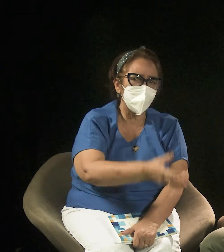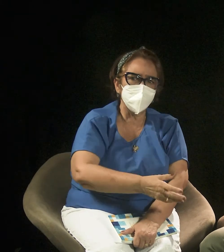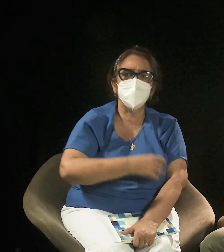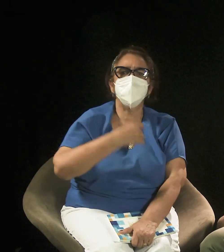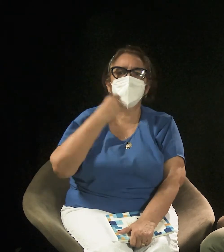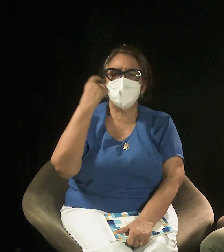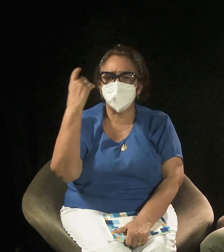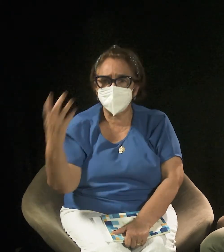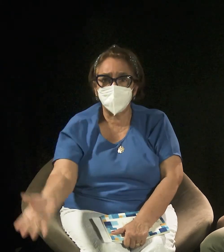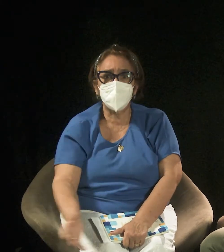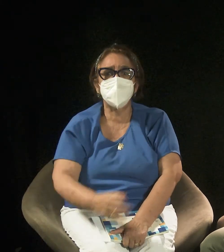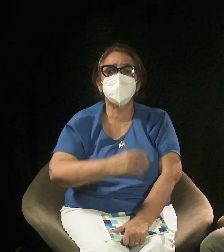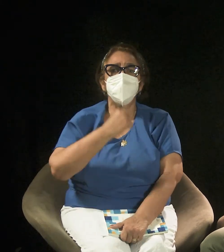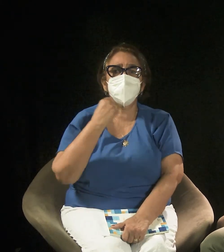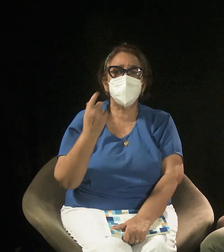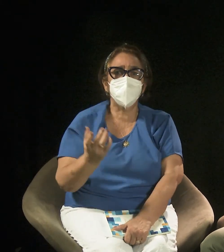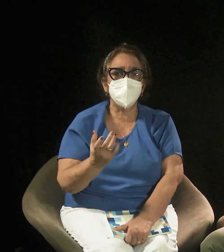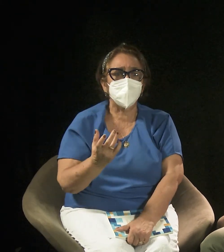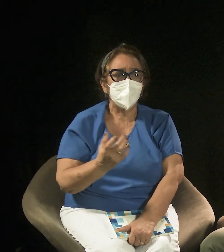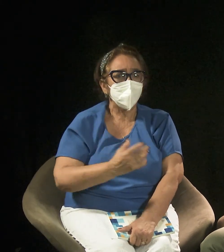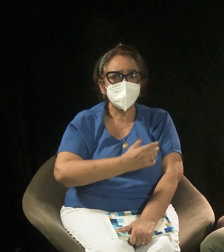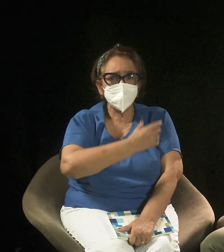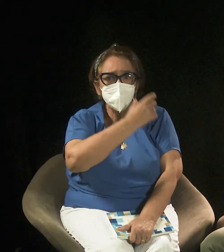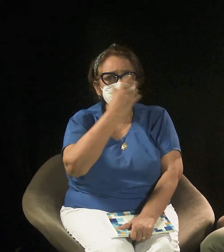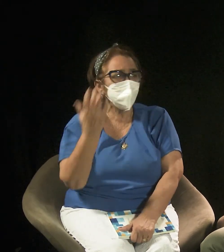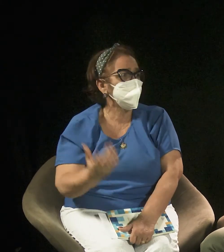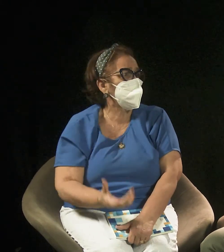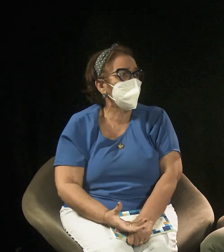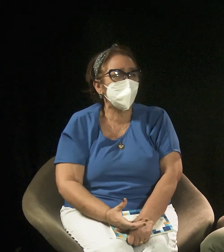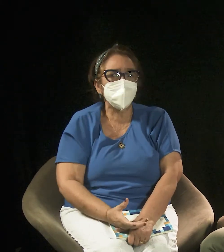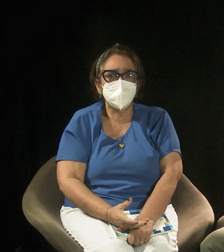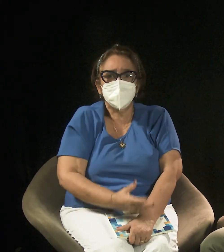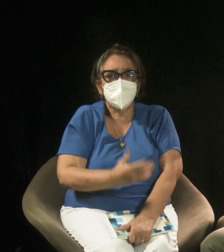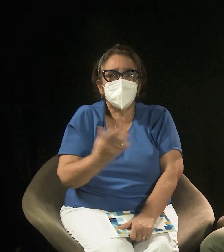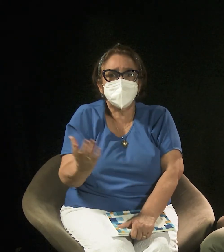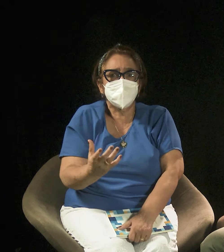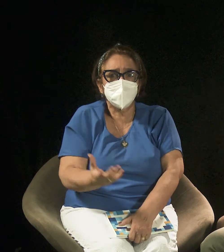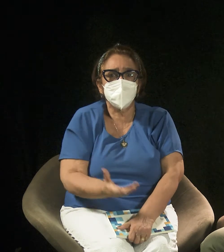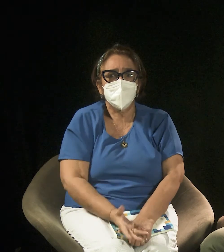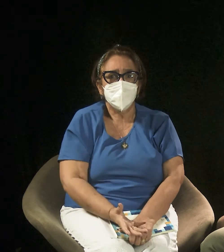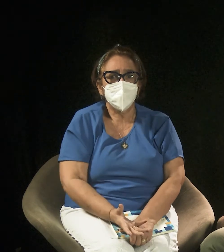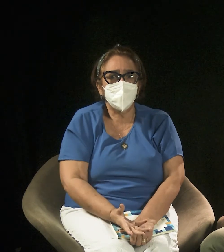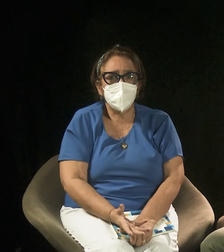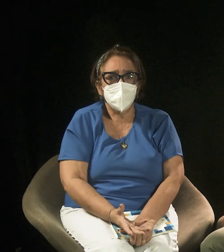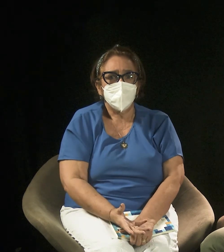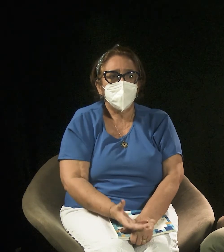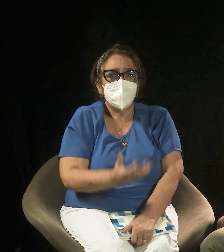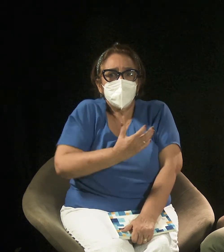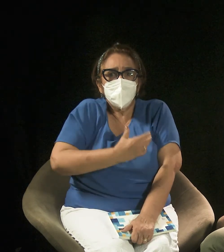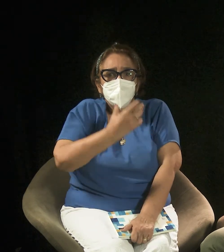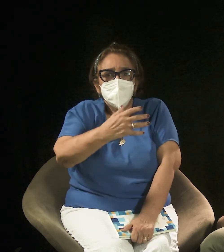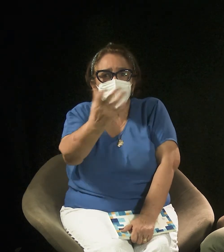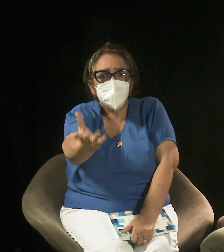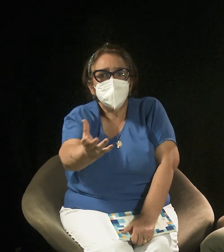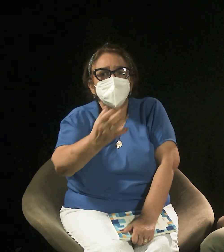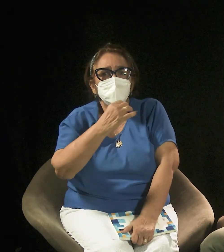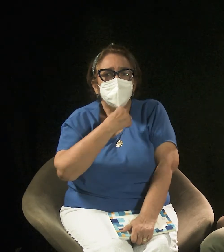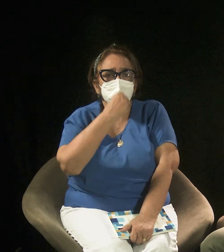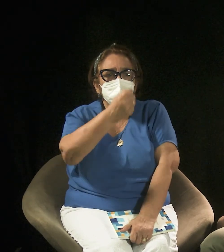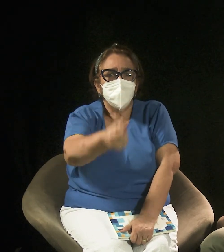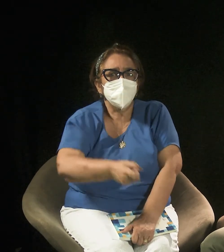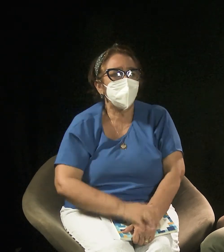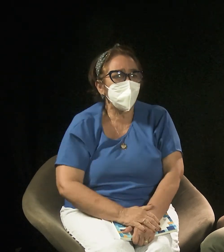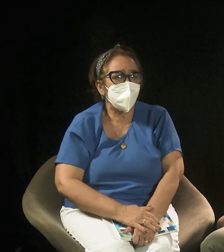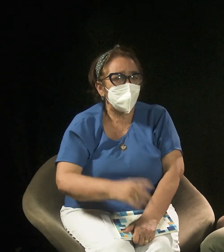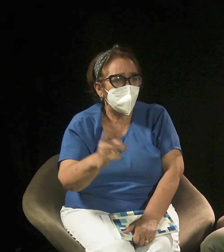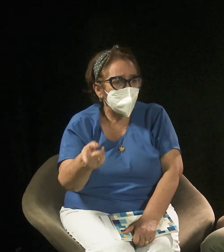mulher, é a violência contra a criança, é a violência contra o idoso. Então, são muitas violências e a gente precisa ver, eu enquanto professora,